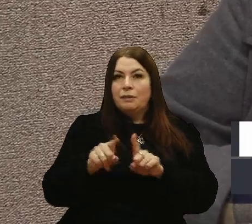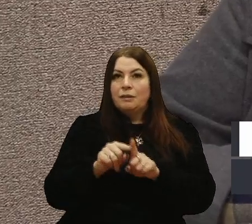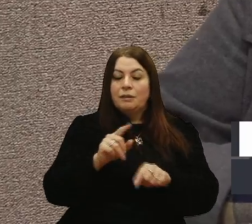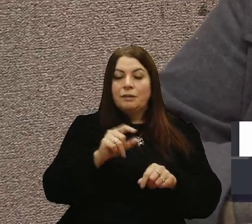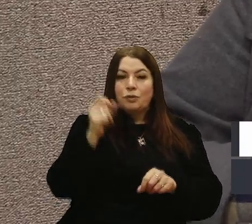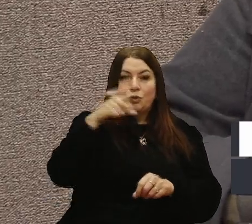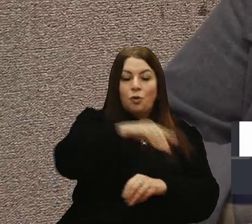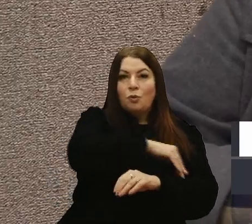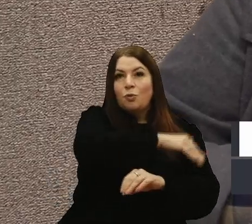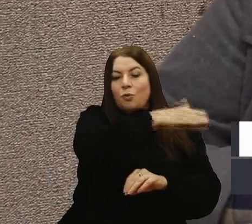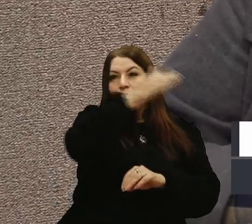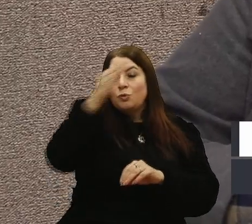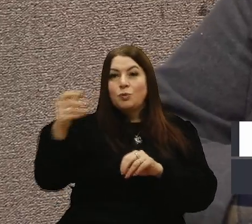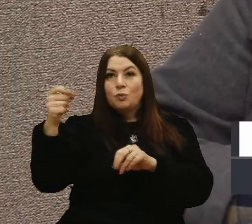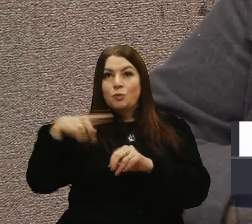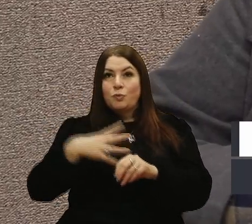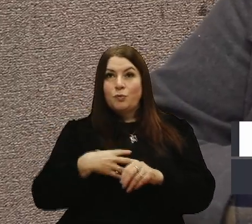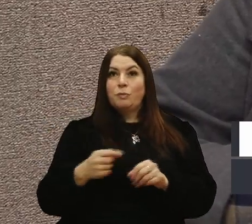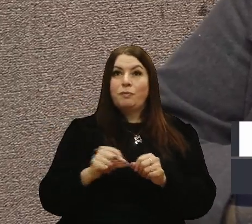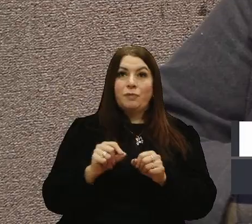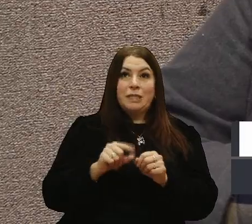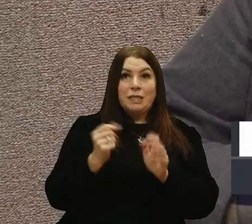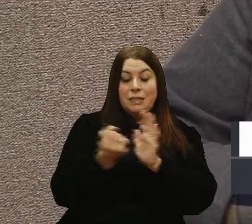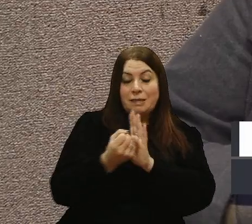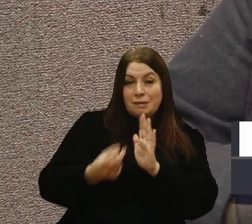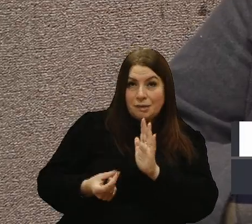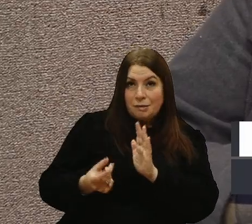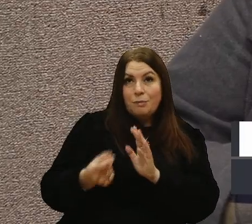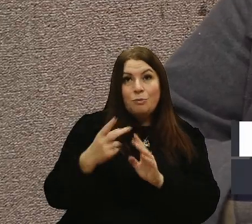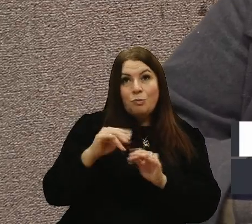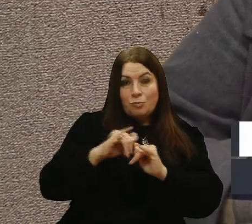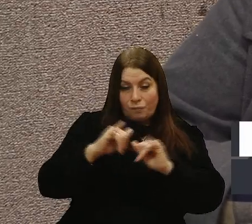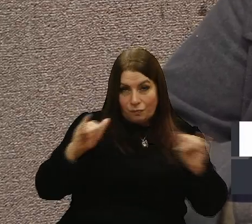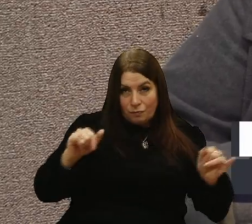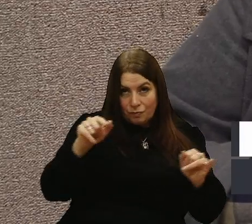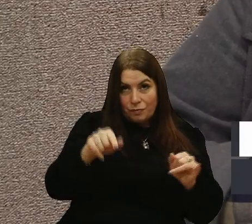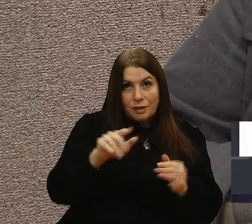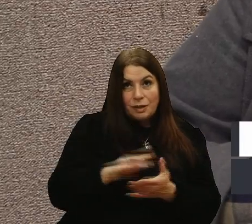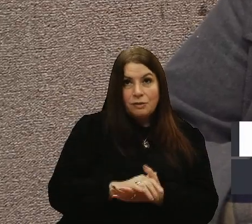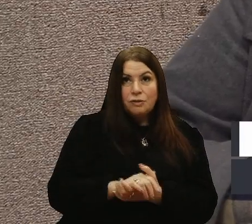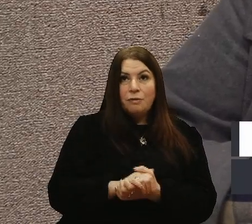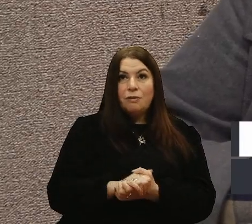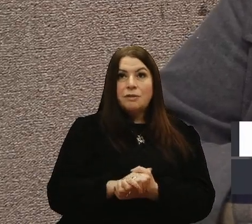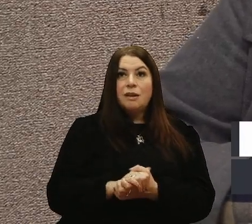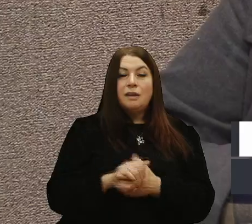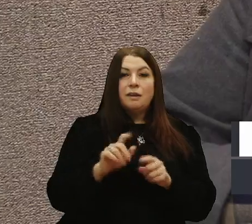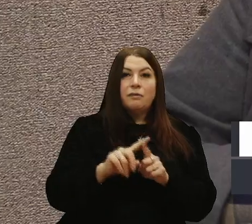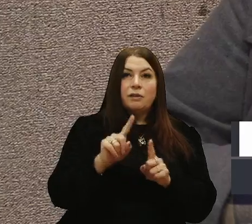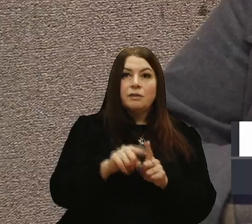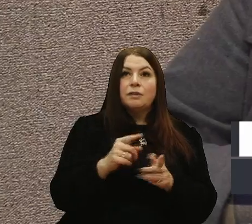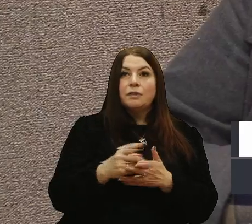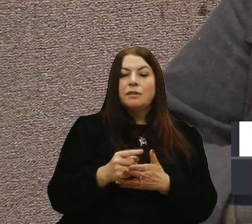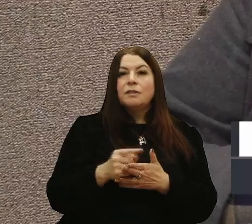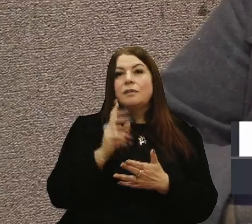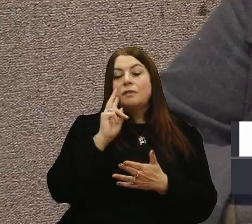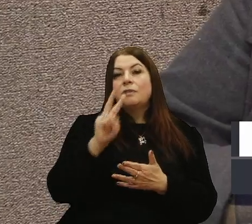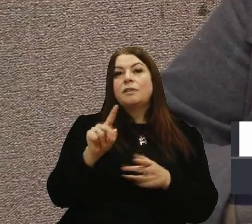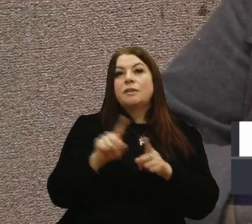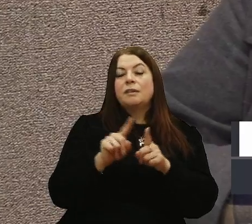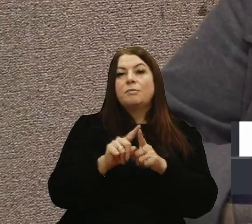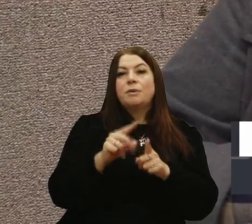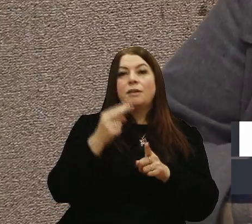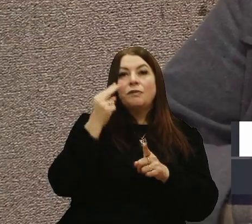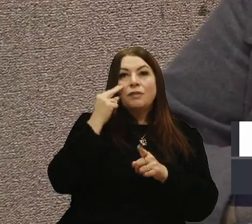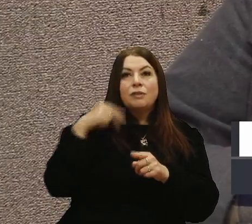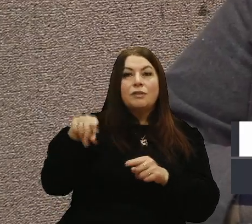sol trabalhando e os filhos precisam fazer esse legado. Então, que bom que o senhor está levando essa informação e a gente precisa verificar essa questão que o vereador Fantinel trouxe.